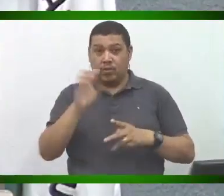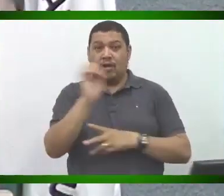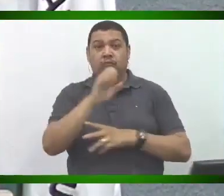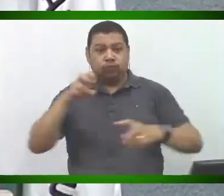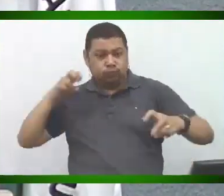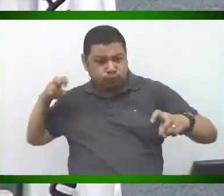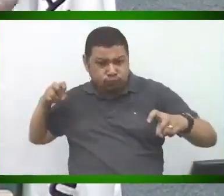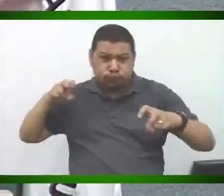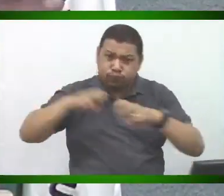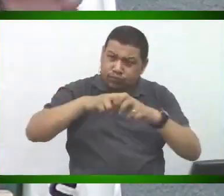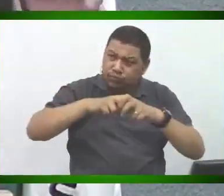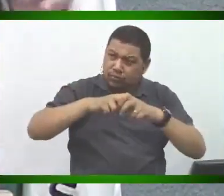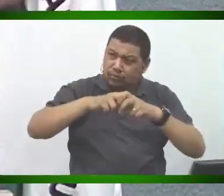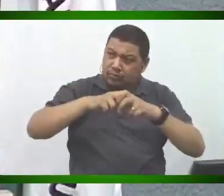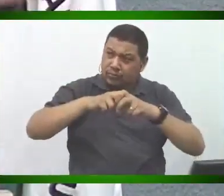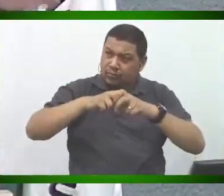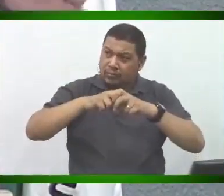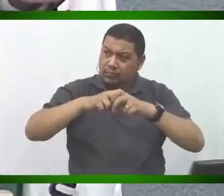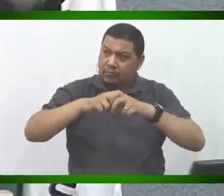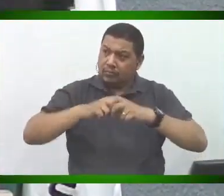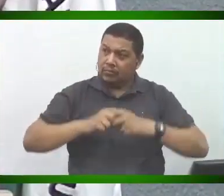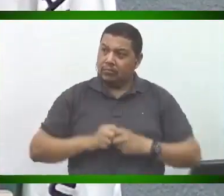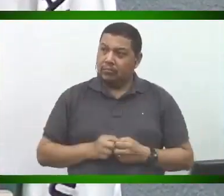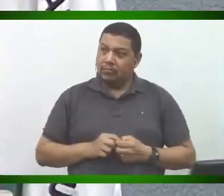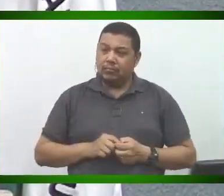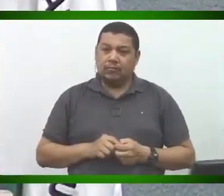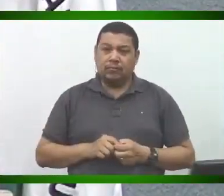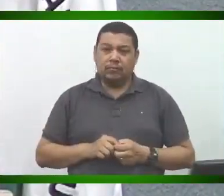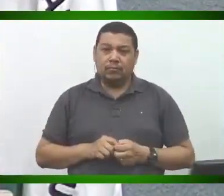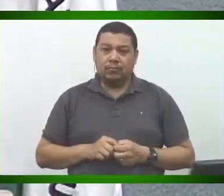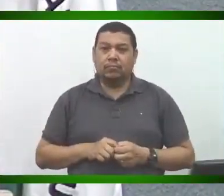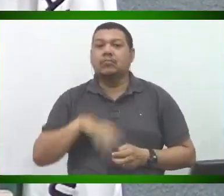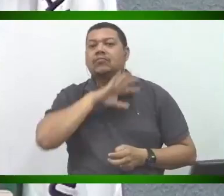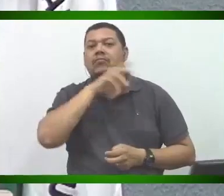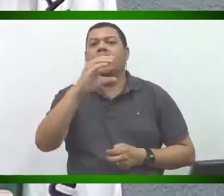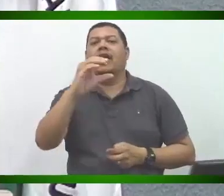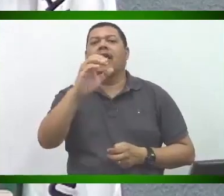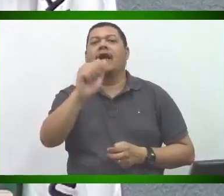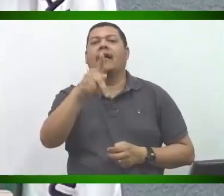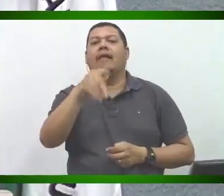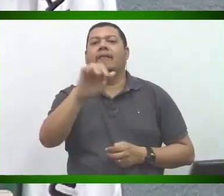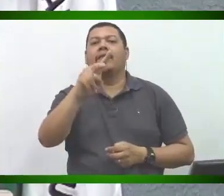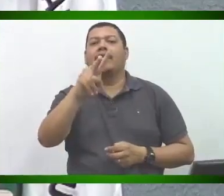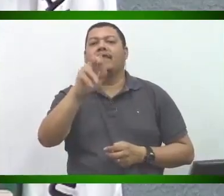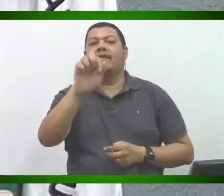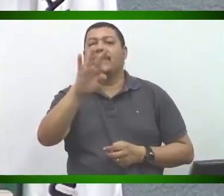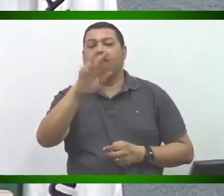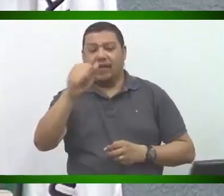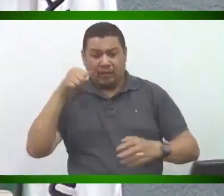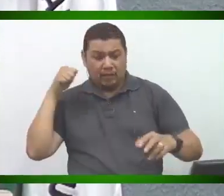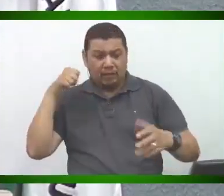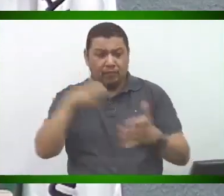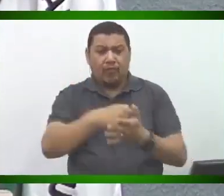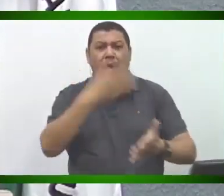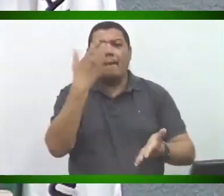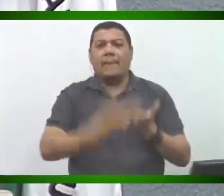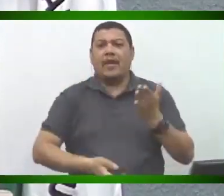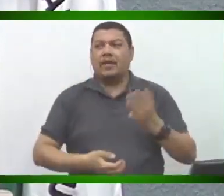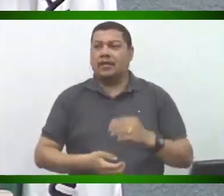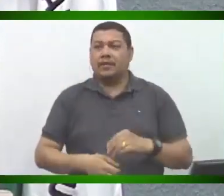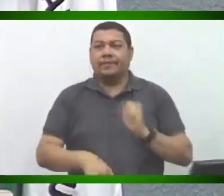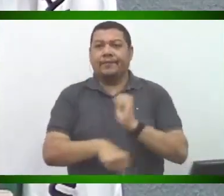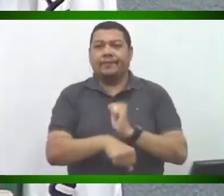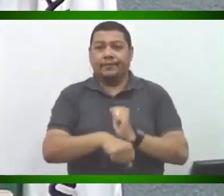trânsito, chocou-se contra uma capivara em uma via, e a pessoa chegou lá para ser atendida. E ficou